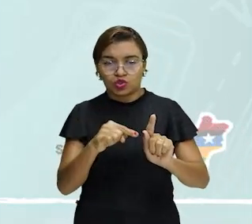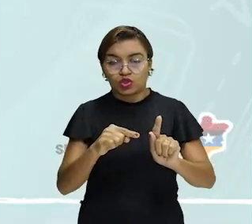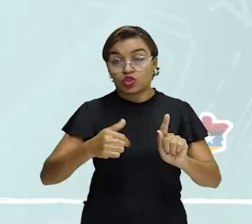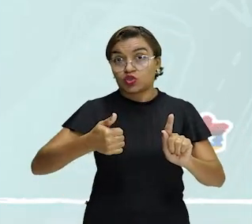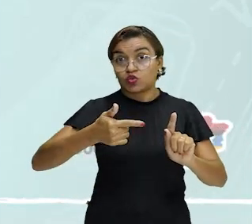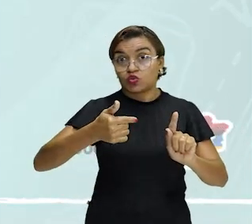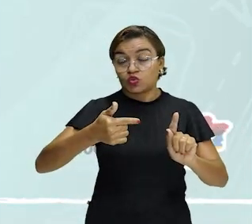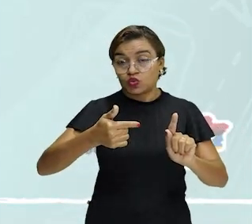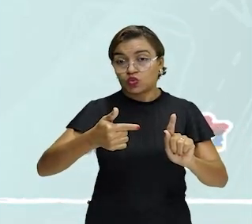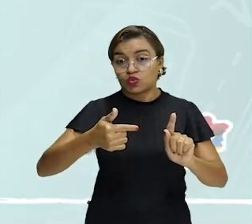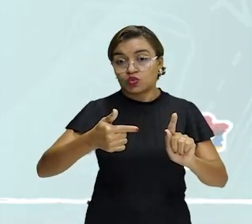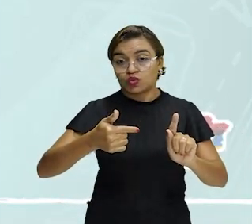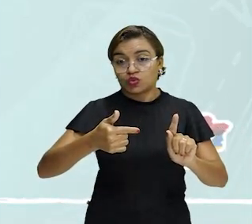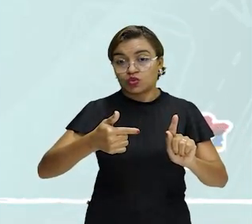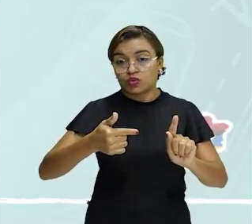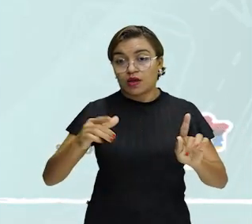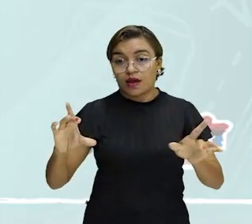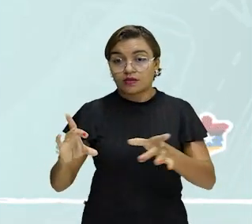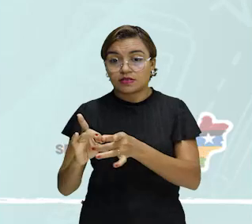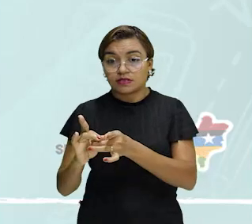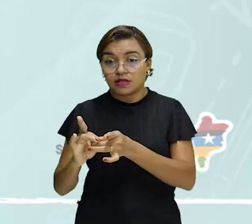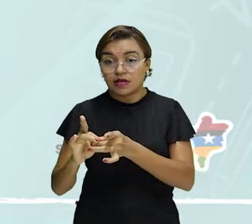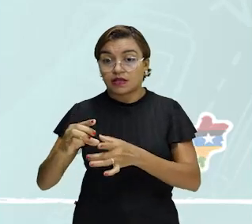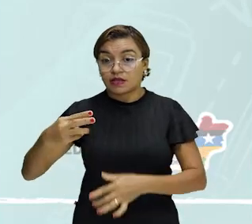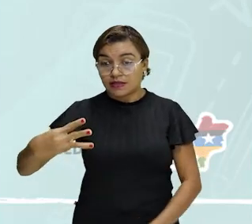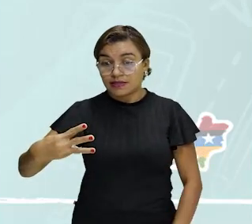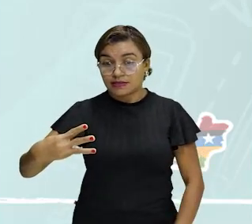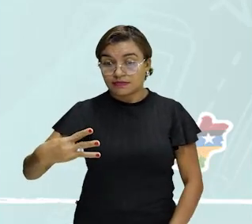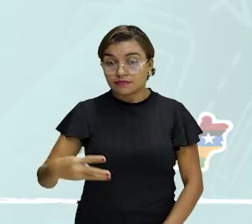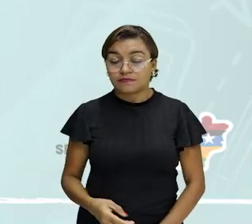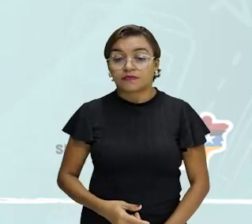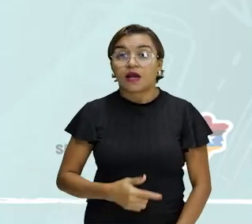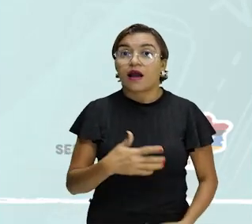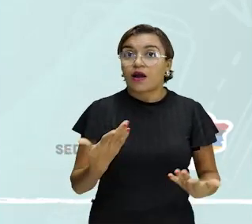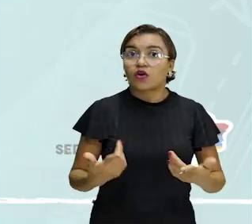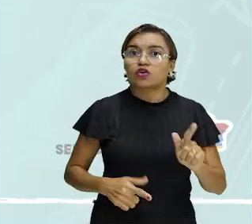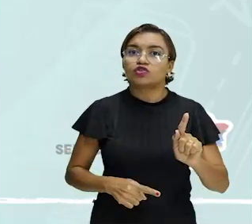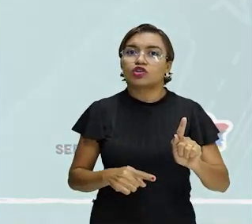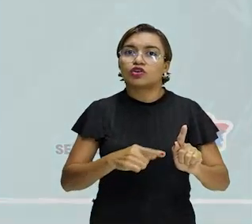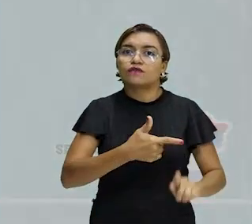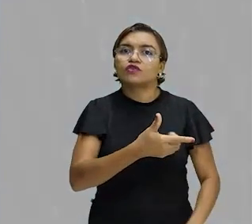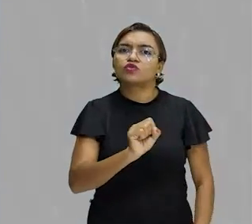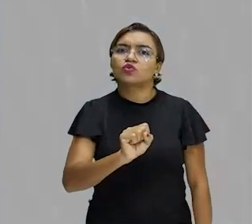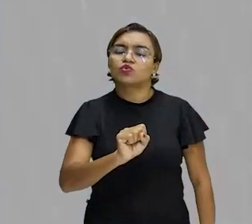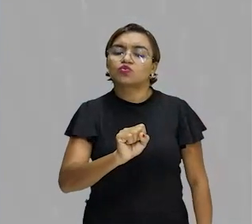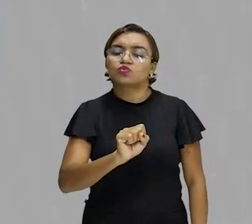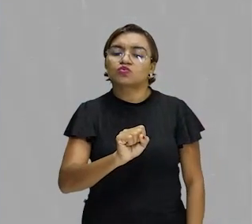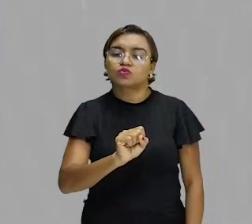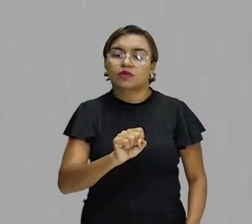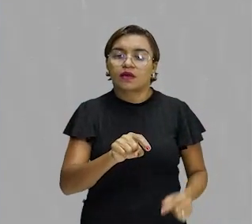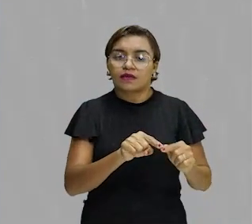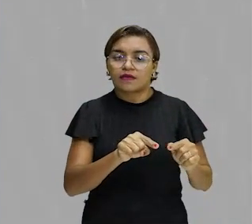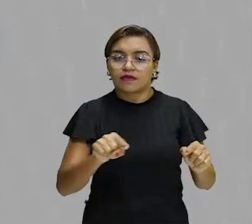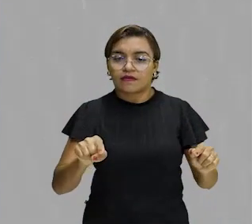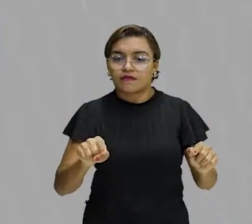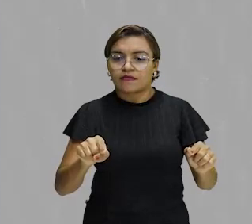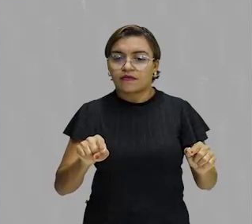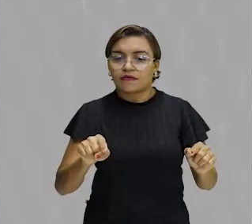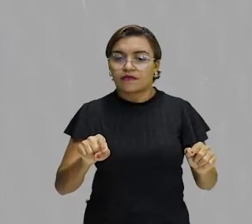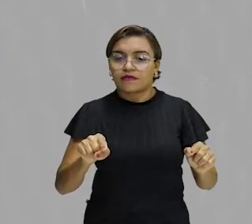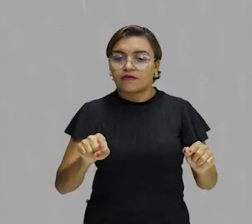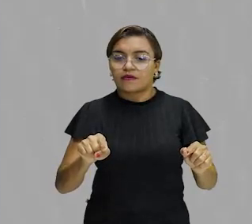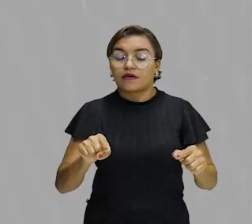8. G do 8 é 8 dividido por 4. 8 dividido por 4 dá 2. Então, eu